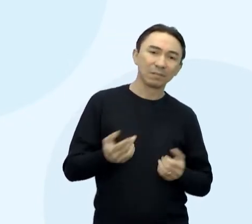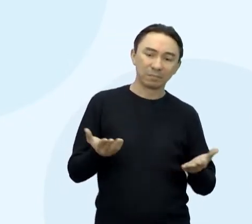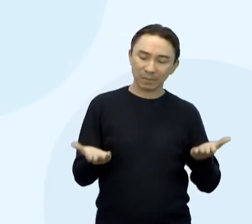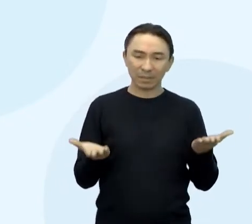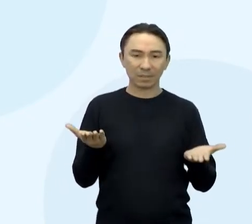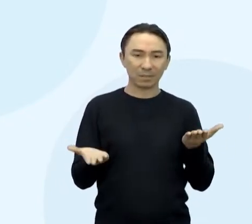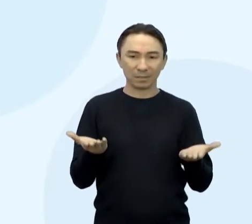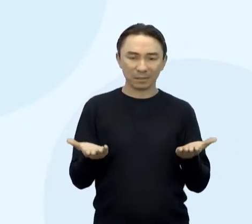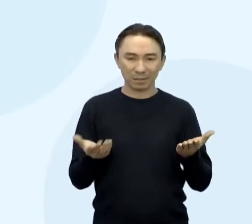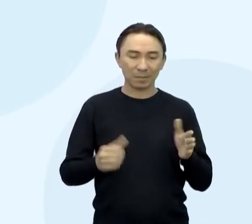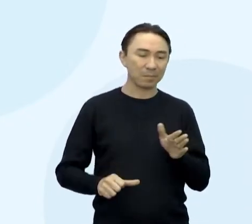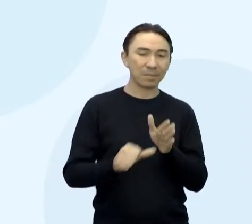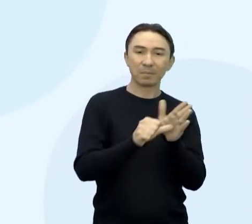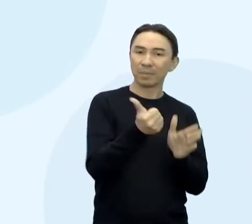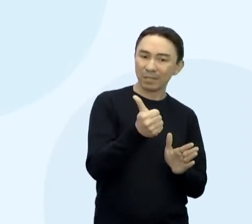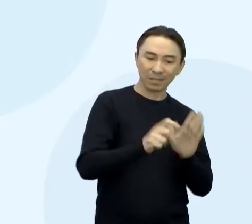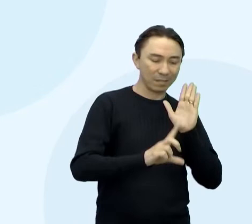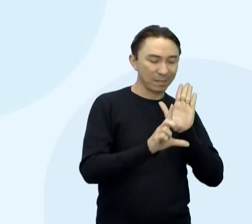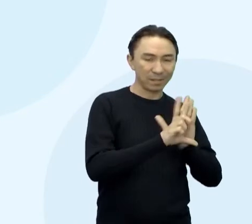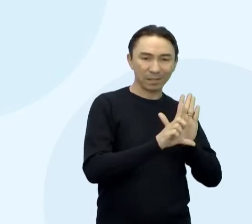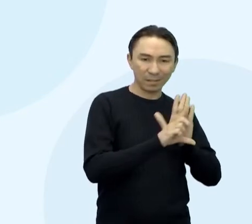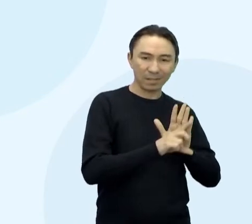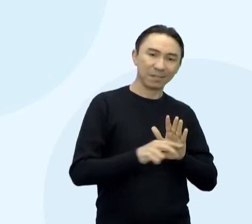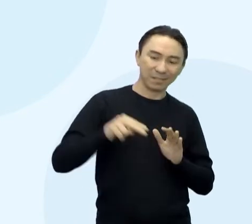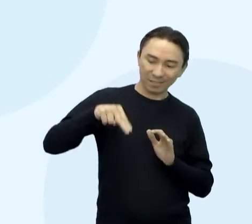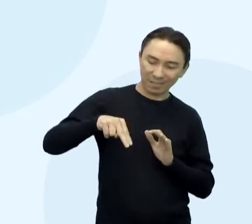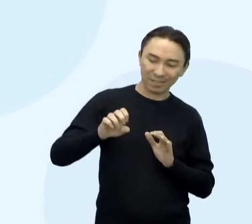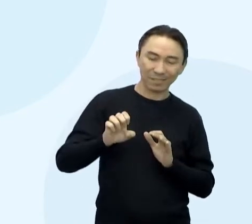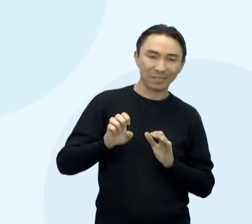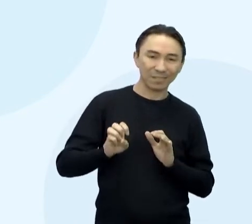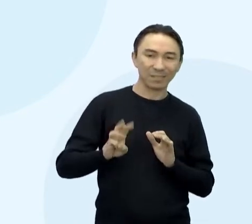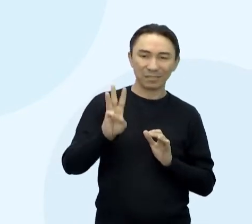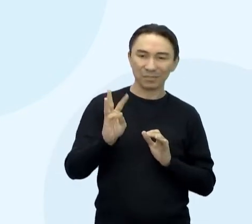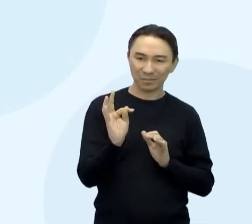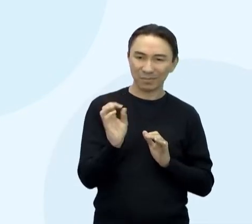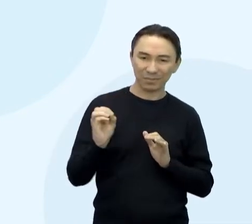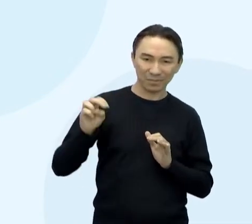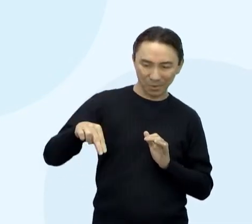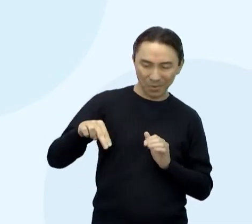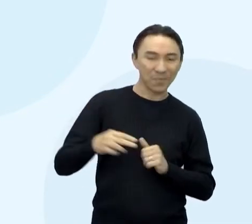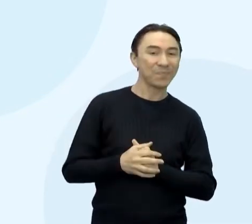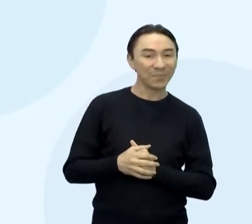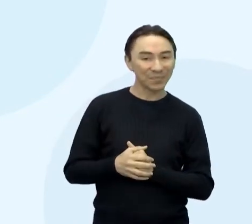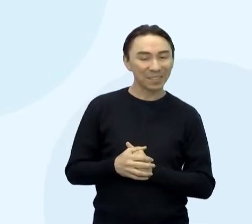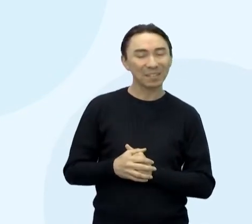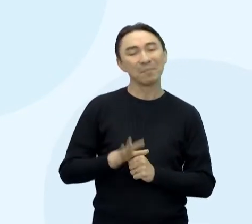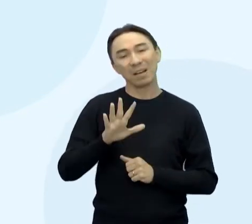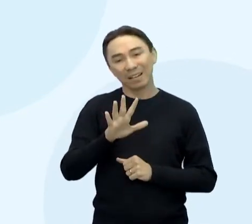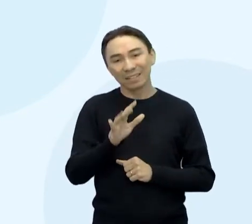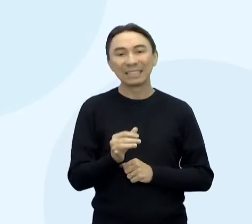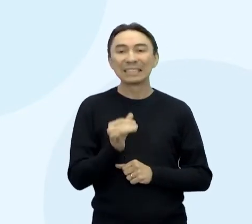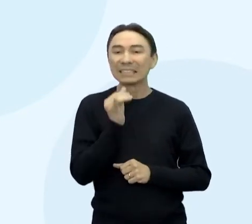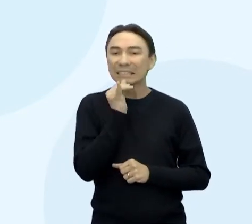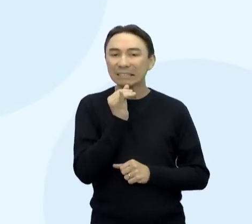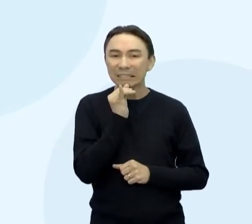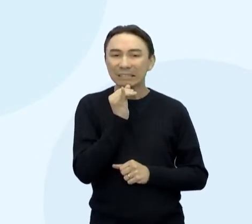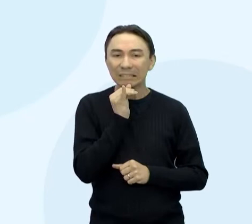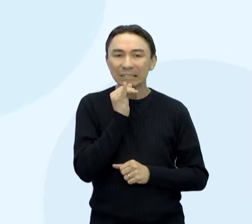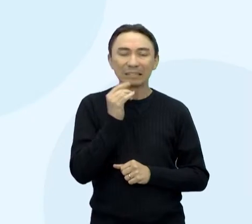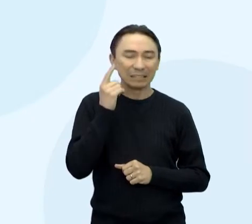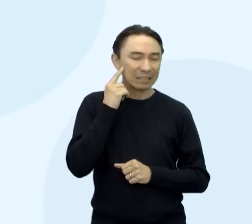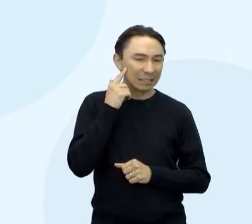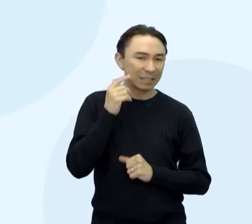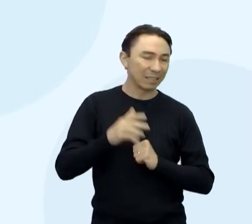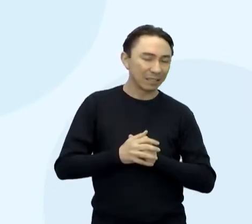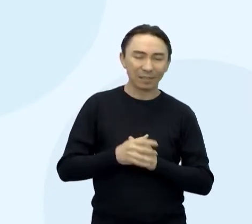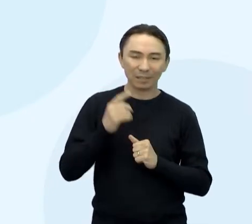Newton, ele está em inércia, né? Mas e se ele começar a mexer aqui e impulsionar a roda para